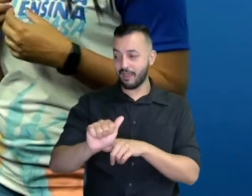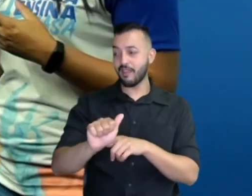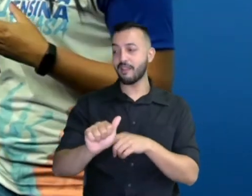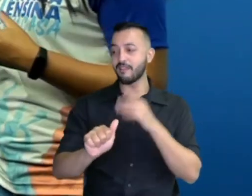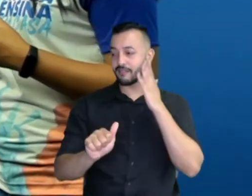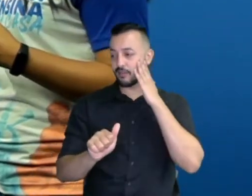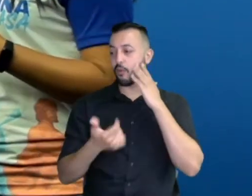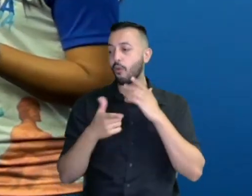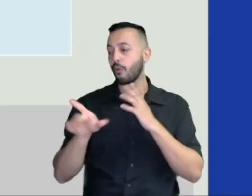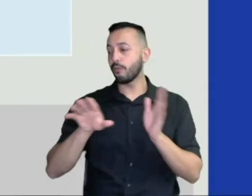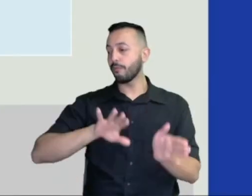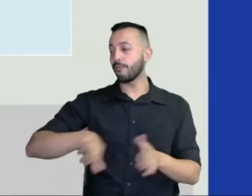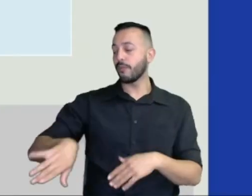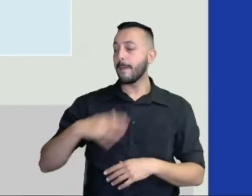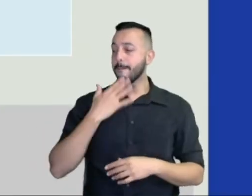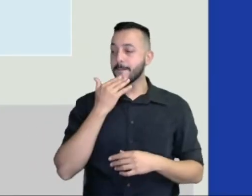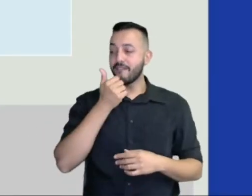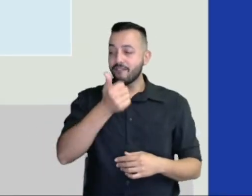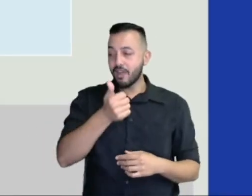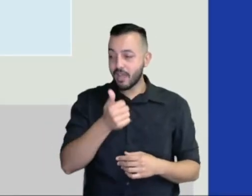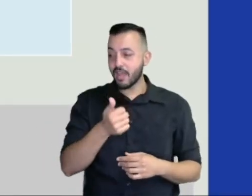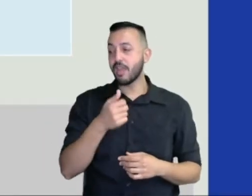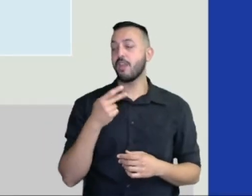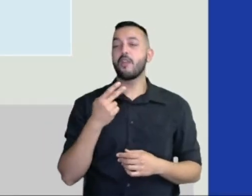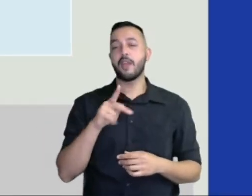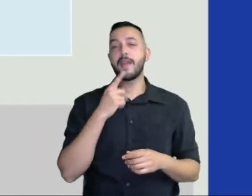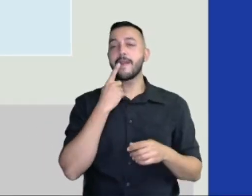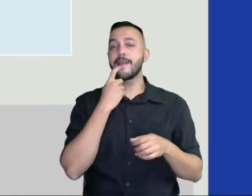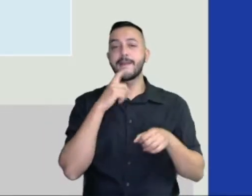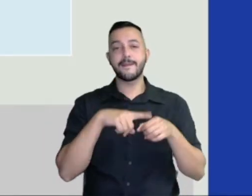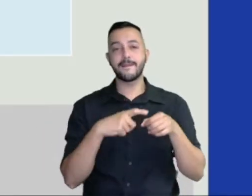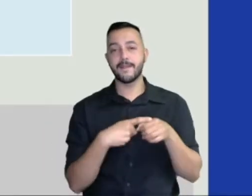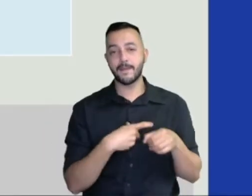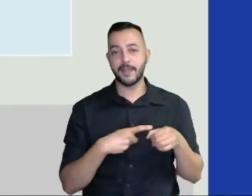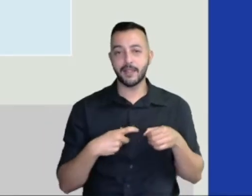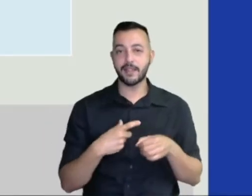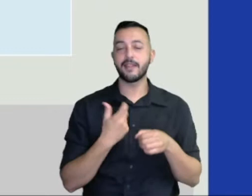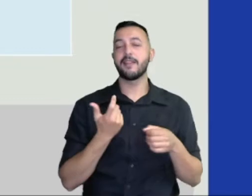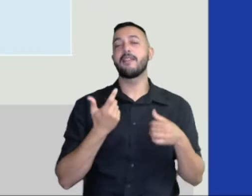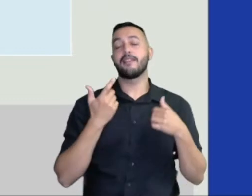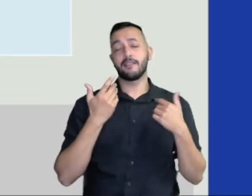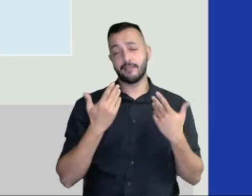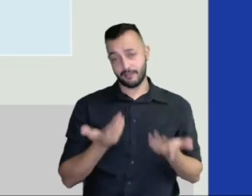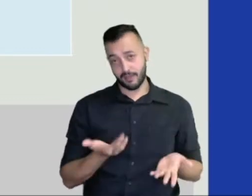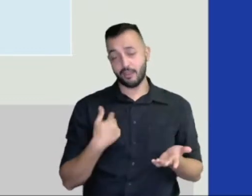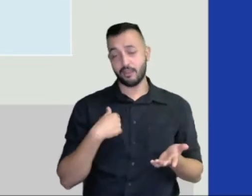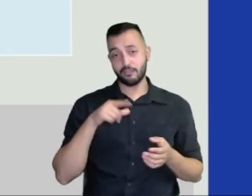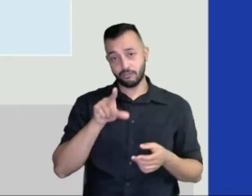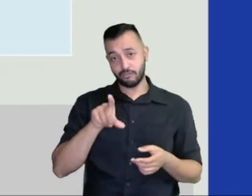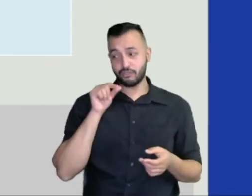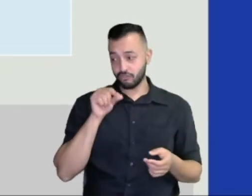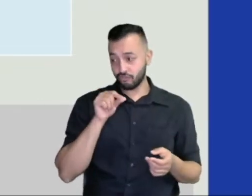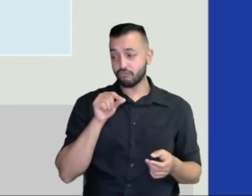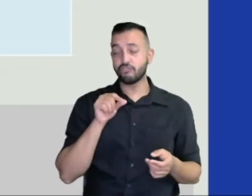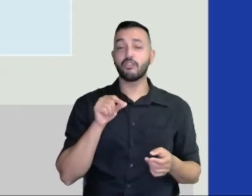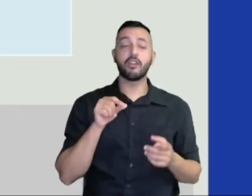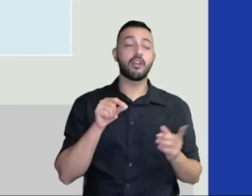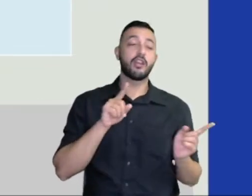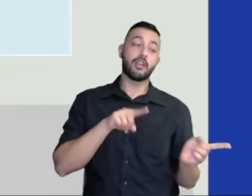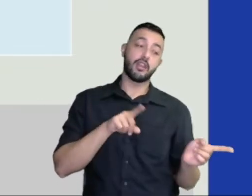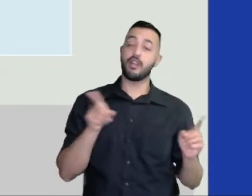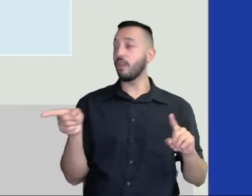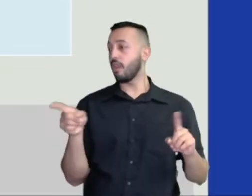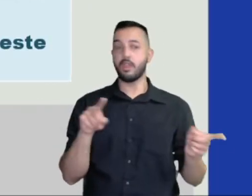fresa. Prefiro o de morango. Então, esse u indica que a gente está escolhendo entre uma coisa